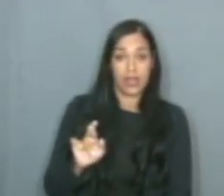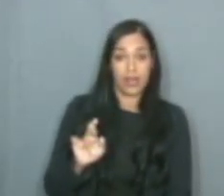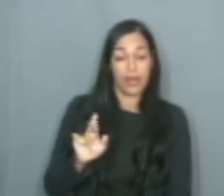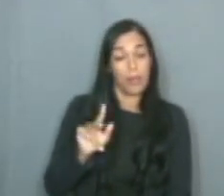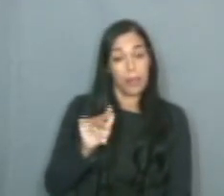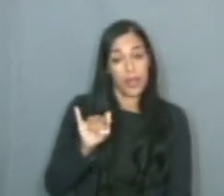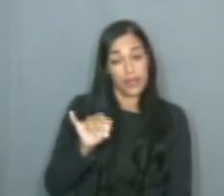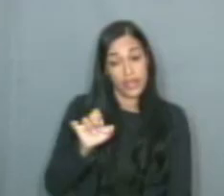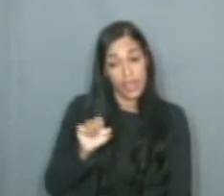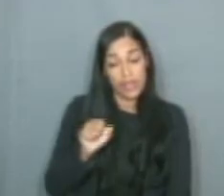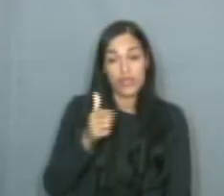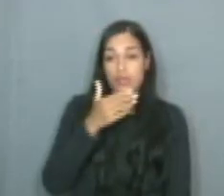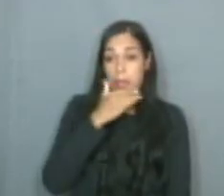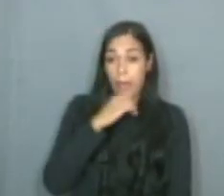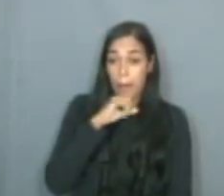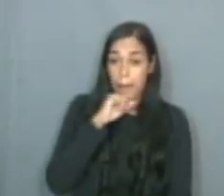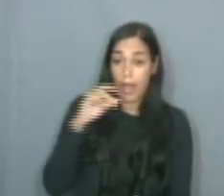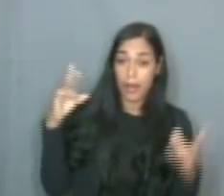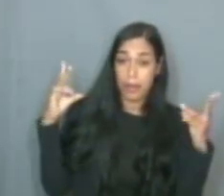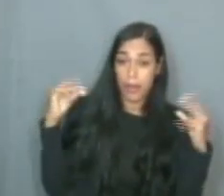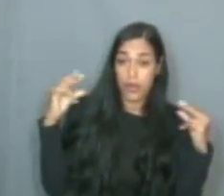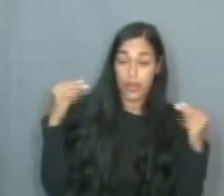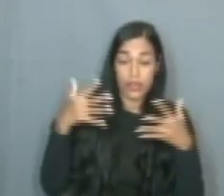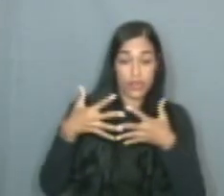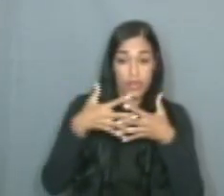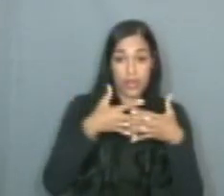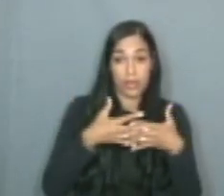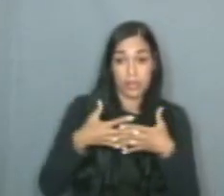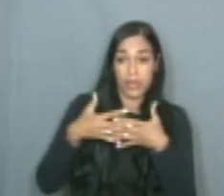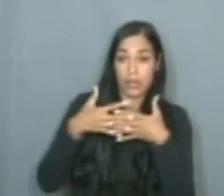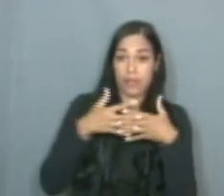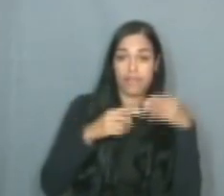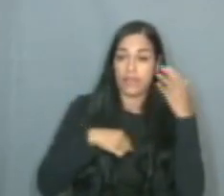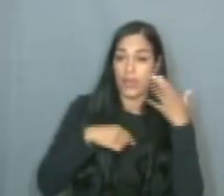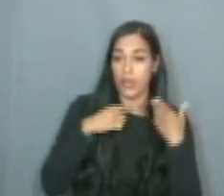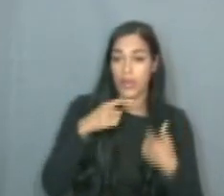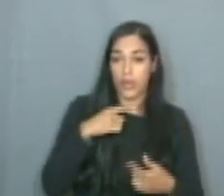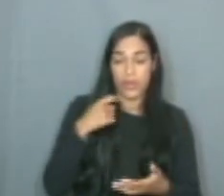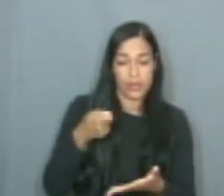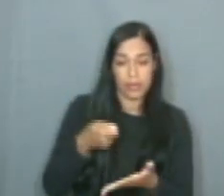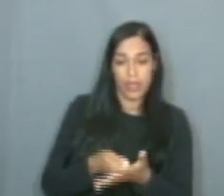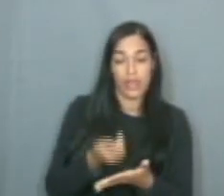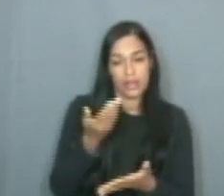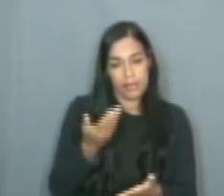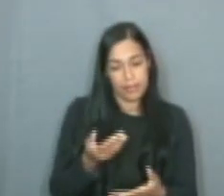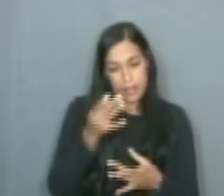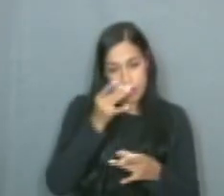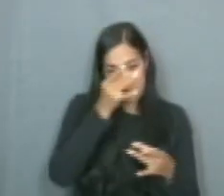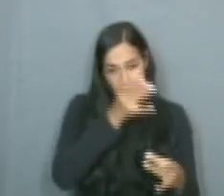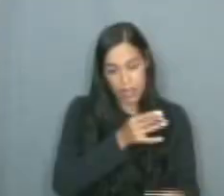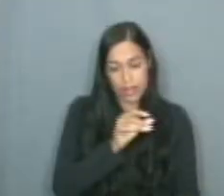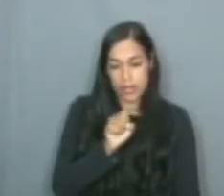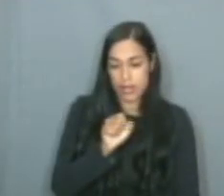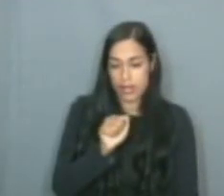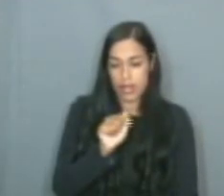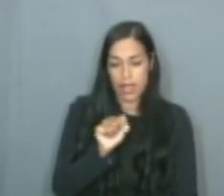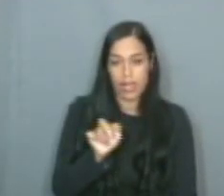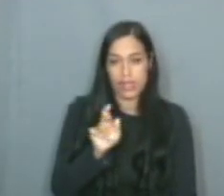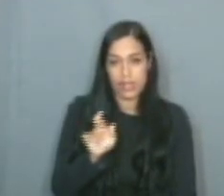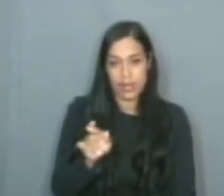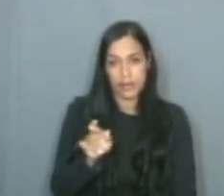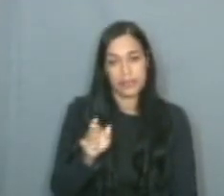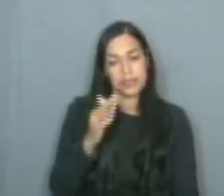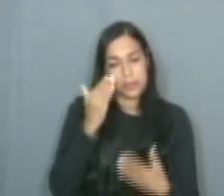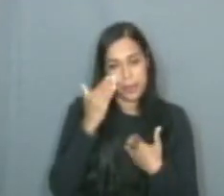conseguido. Porque o meu pai, motorista de caminhão, não ia conseguir pagar. Mas eu ouço com atenção o vereador Samuel Salazar. Obrigado pela parte, vereadora. São